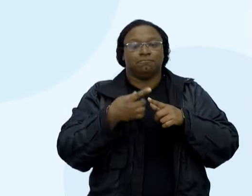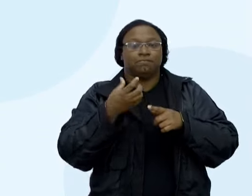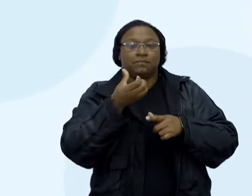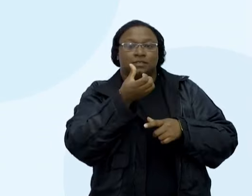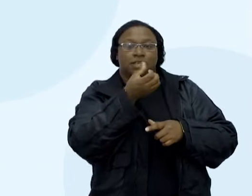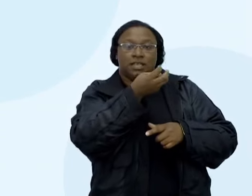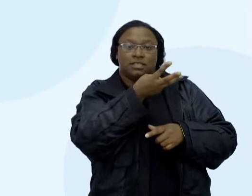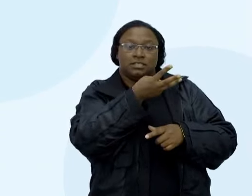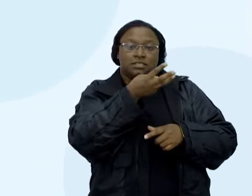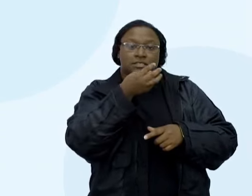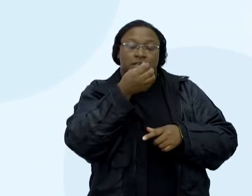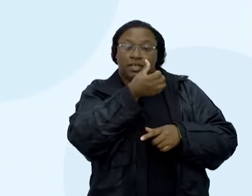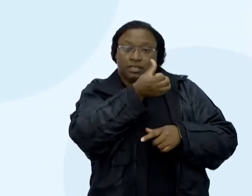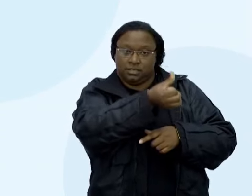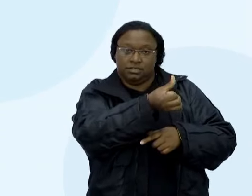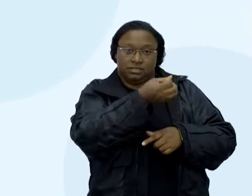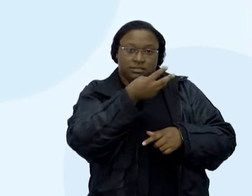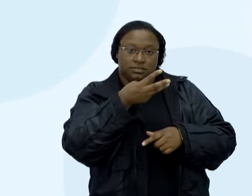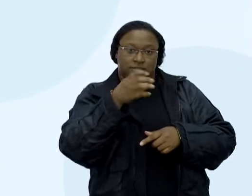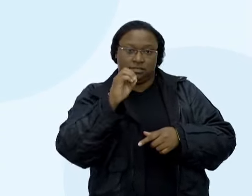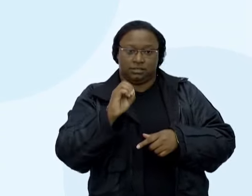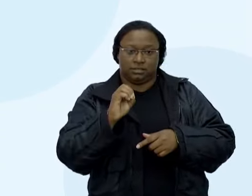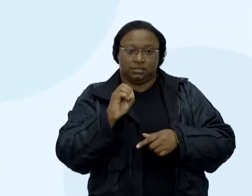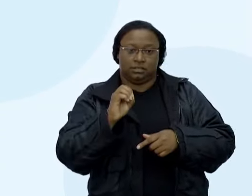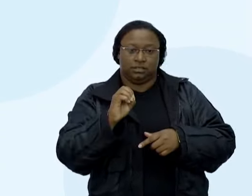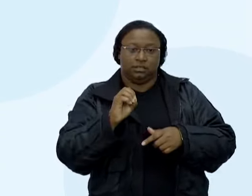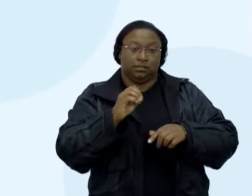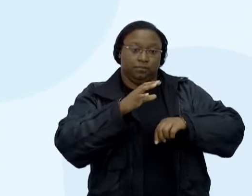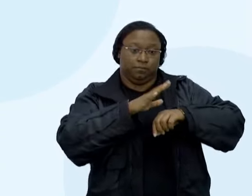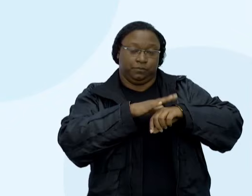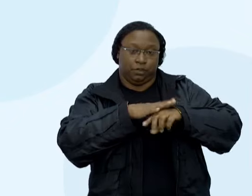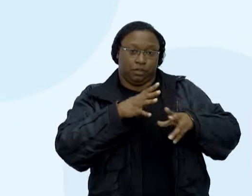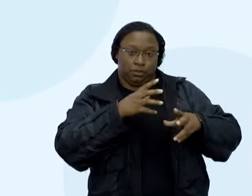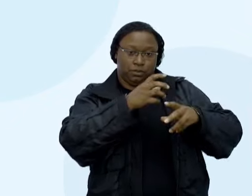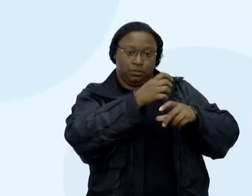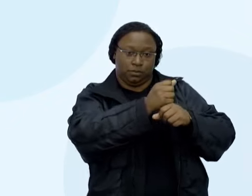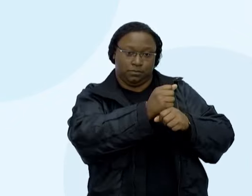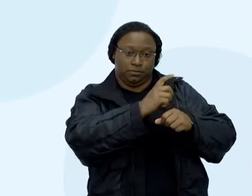ela era 63 aqui, ó, e aqui tem um zero, né?